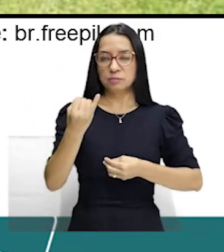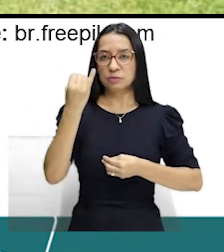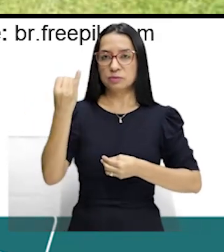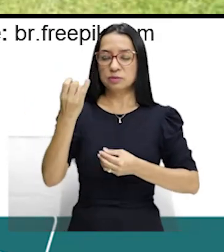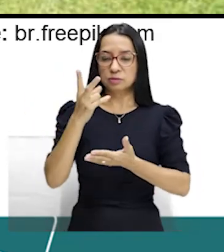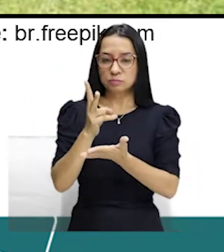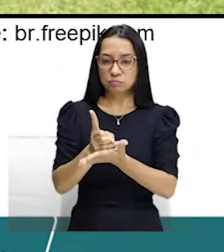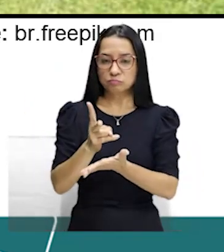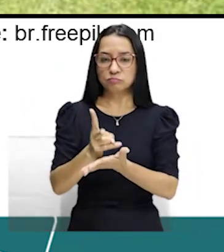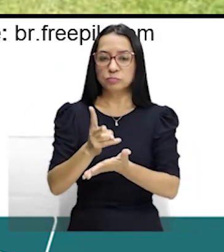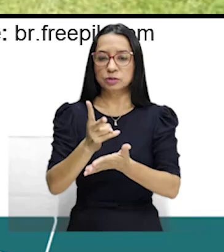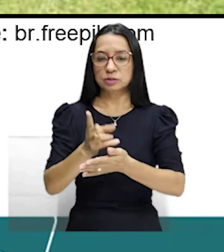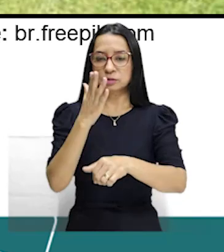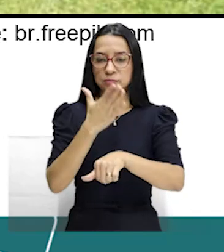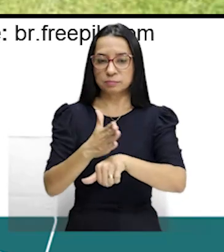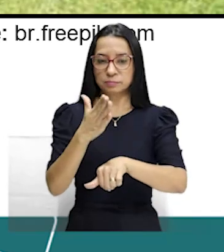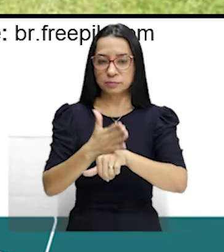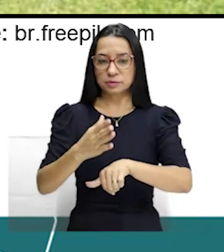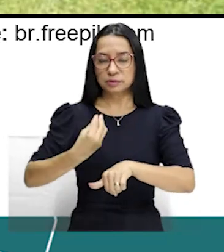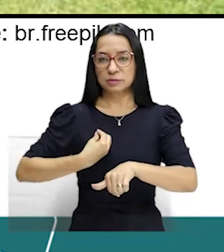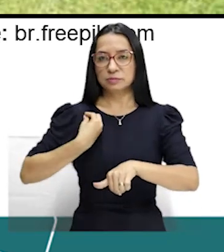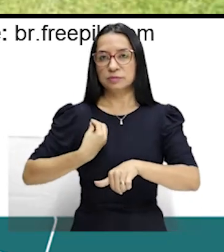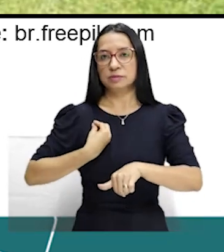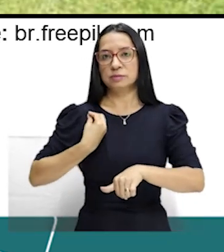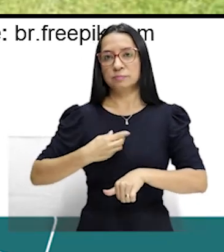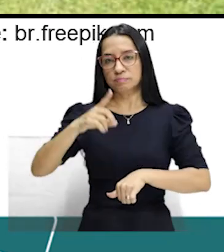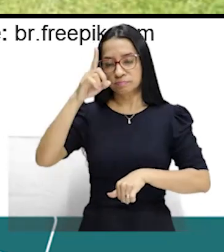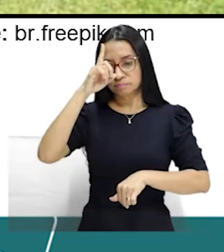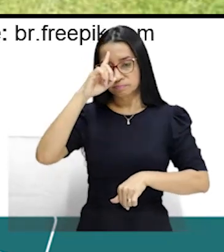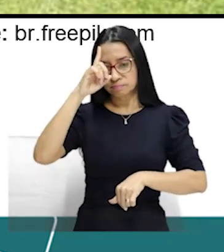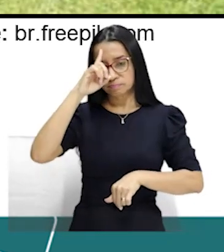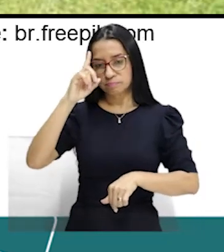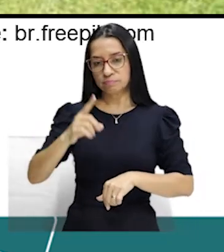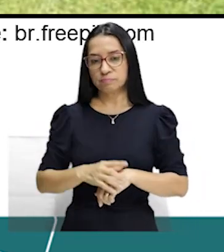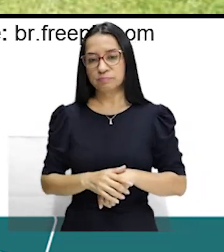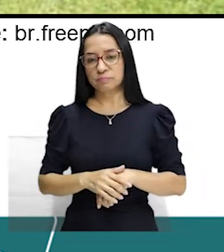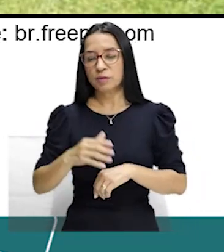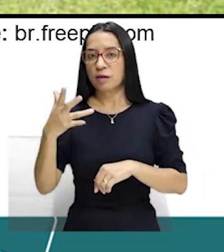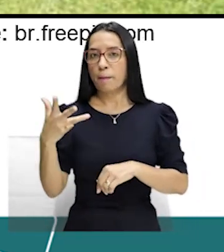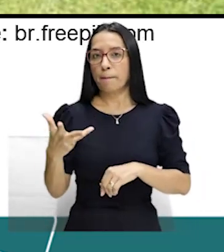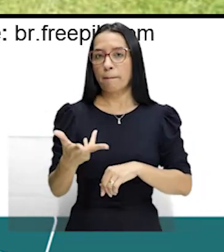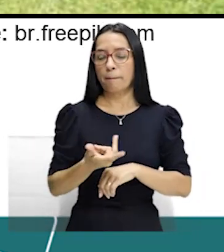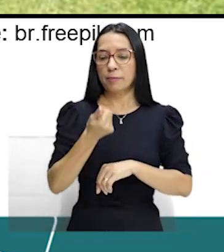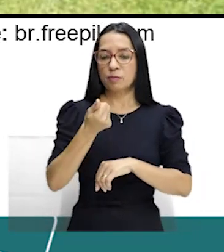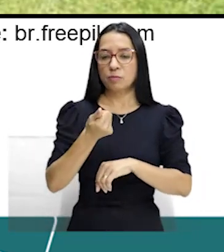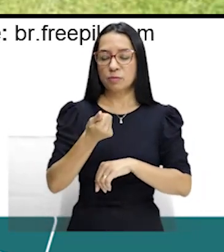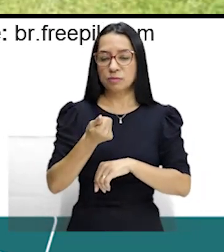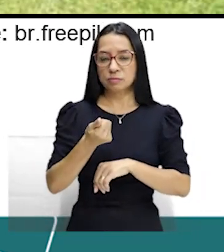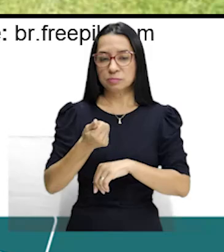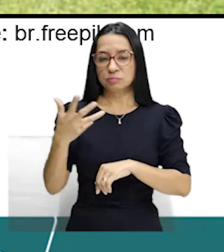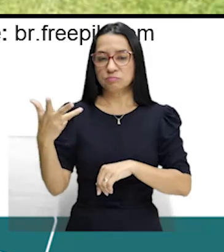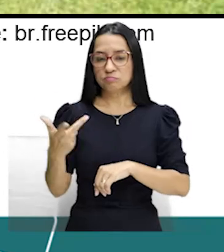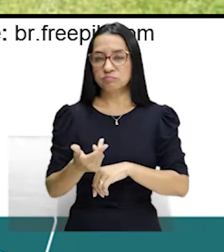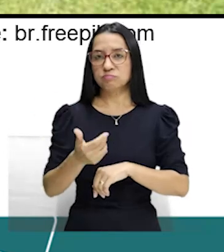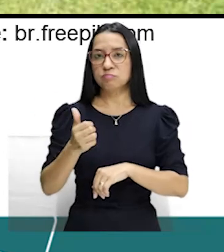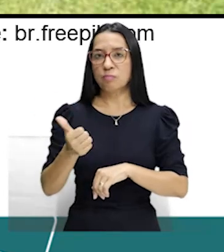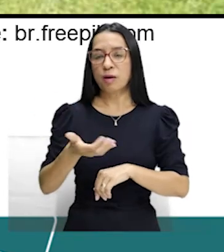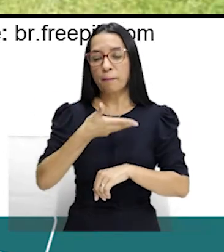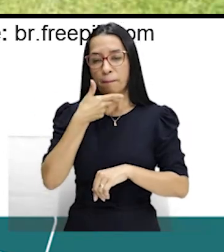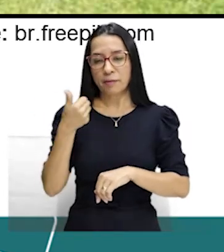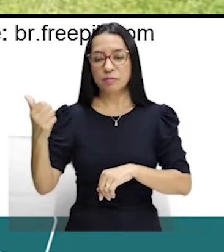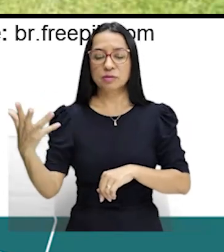importância da continuidade dessas práticas na vida cotidiana, para a melhoria da qualidade de vida e o